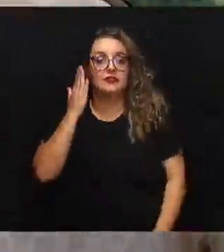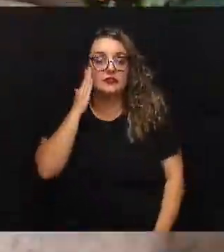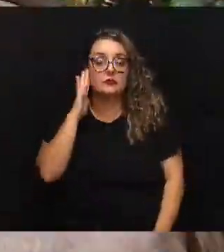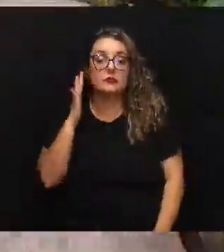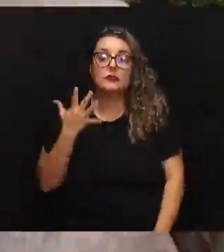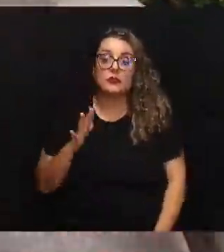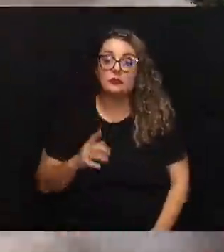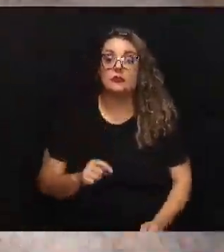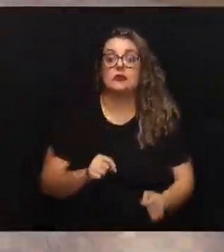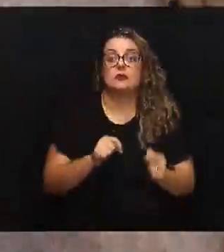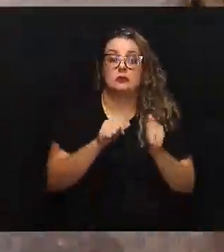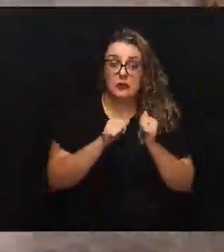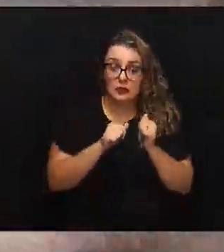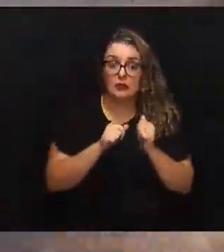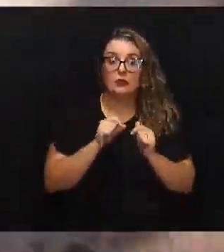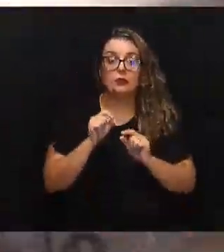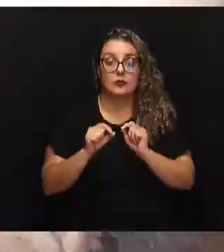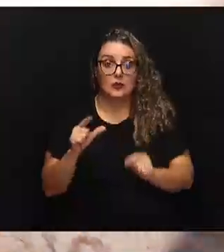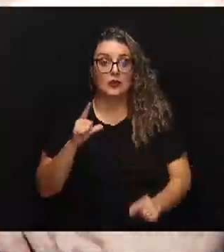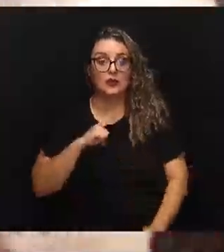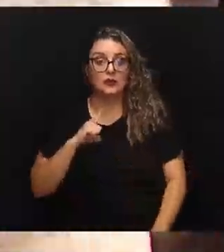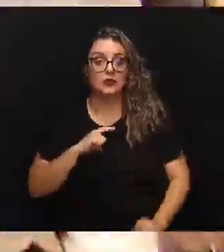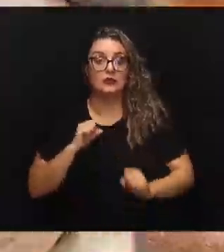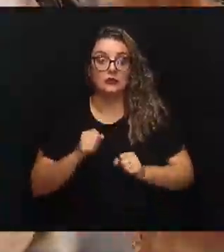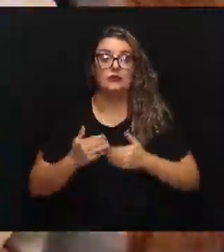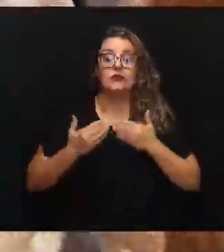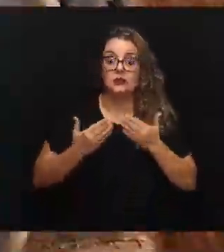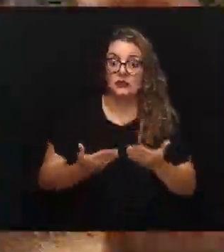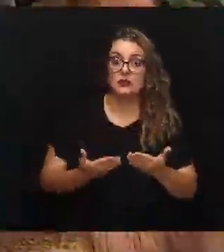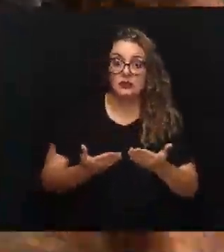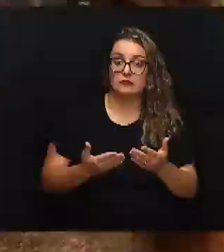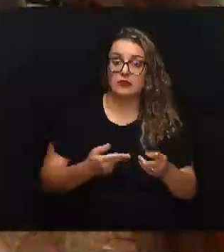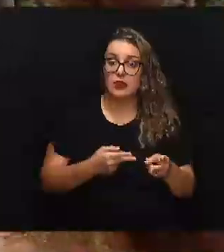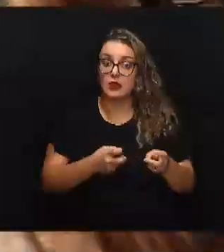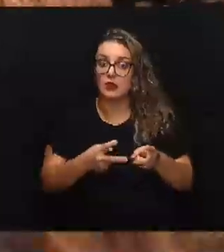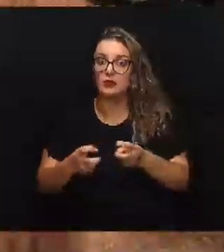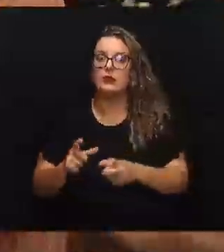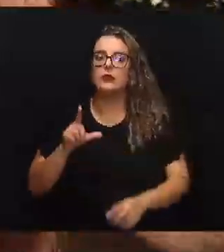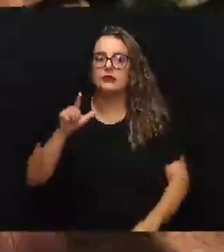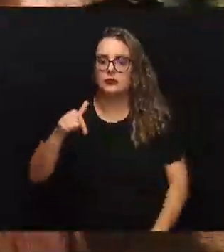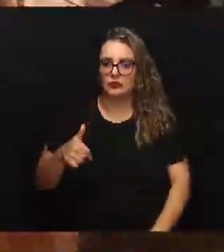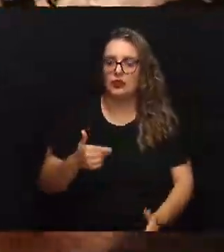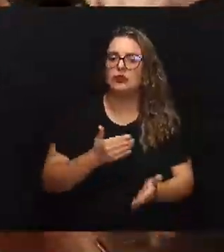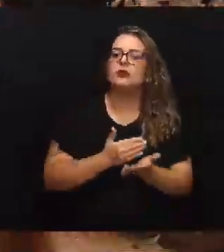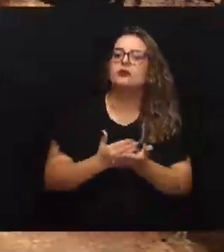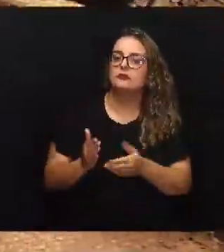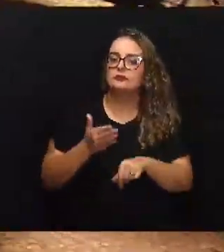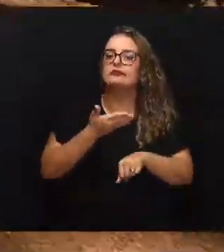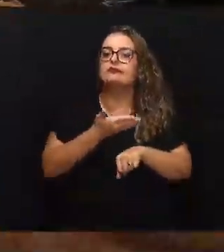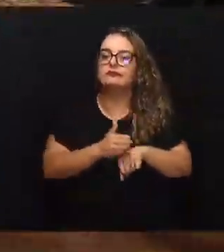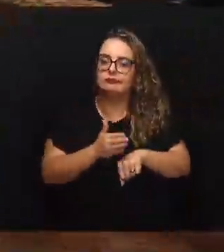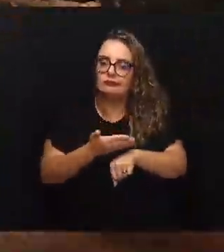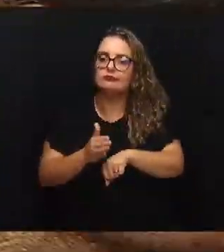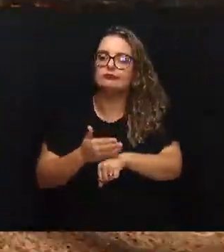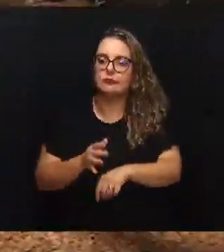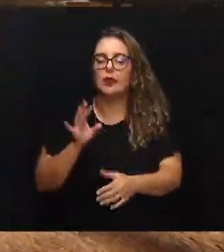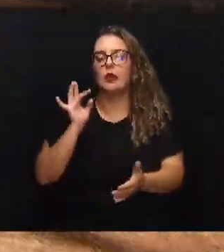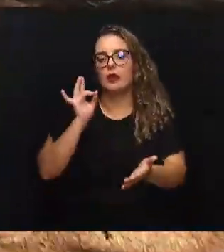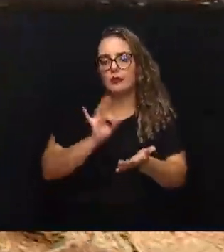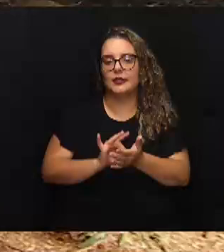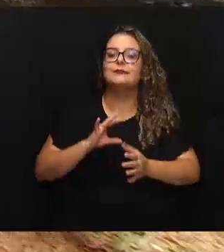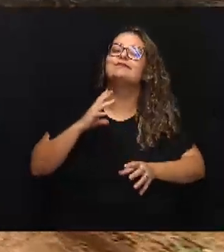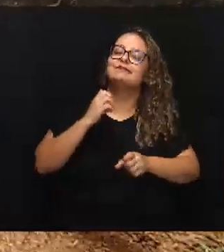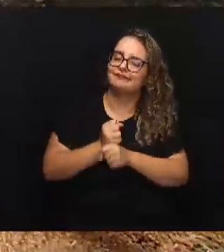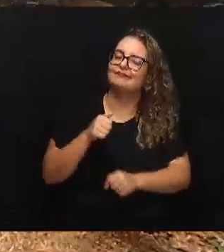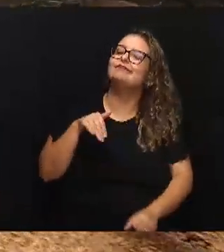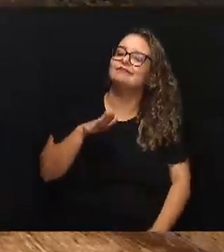o benefício, o que tinha, o que poderia proporcionar, e percebemos depois com o início das práticas que realmente é tudo aquilo e